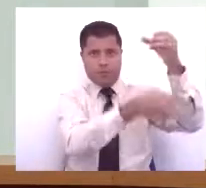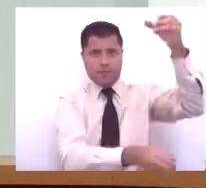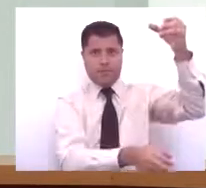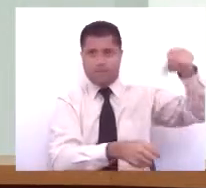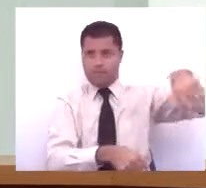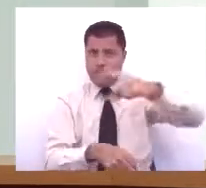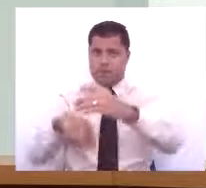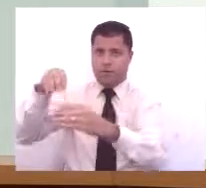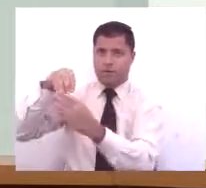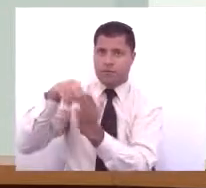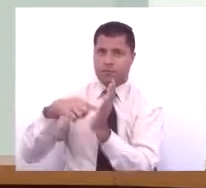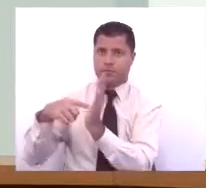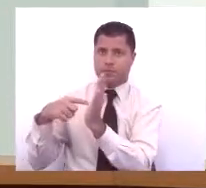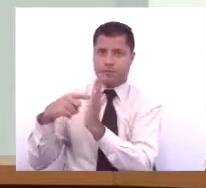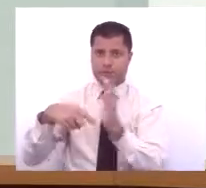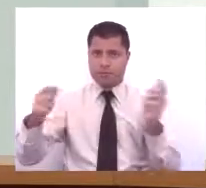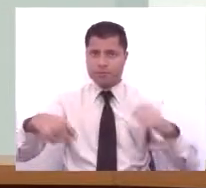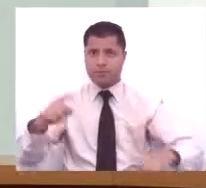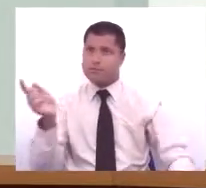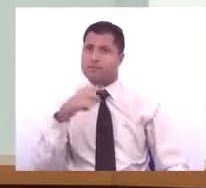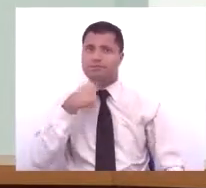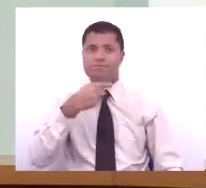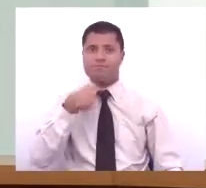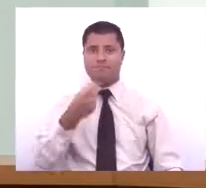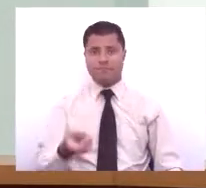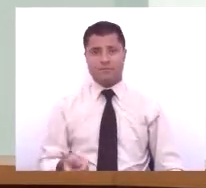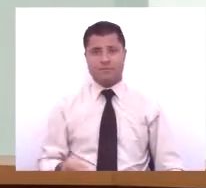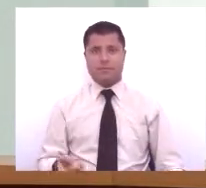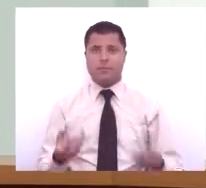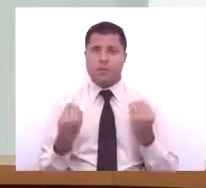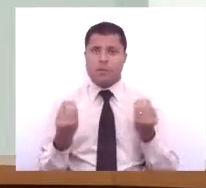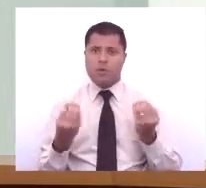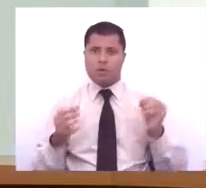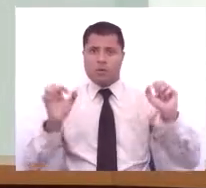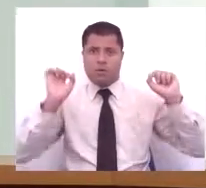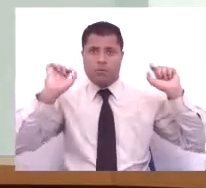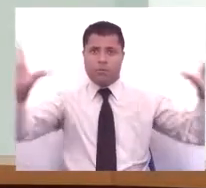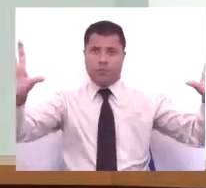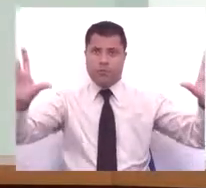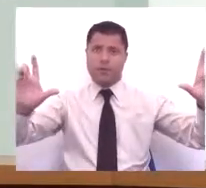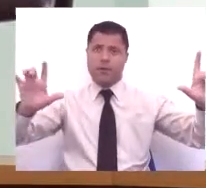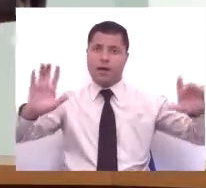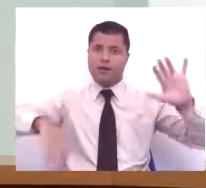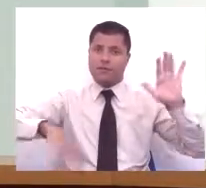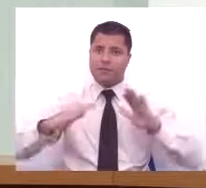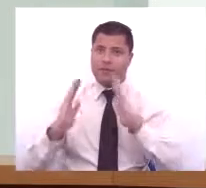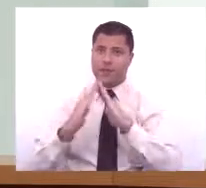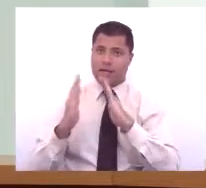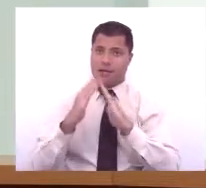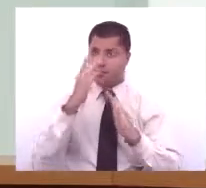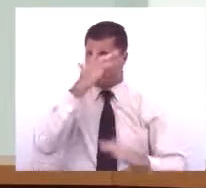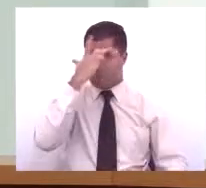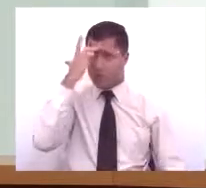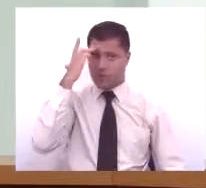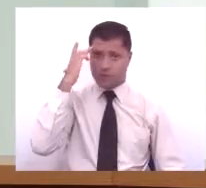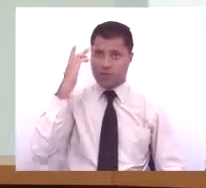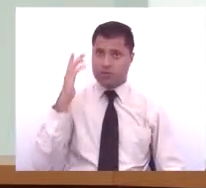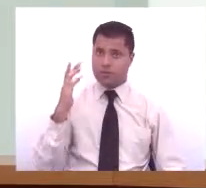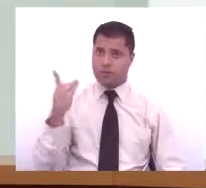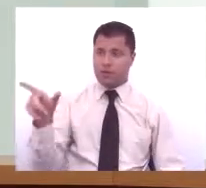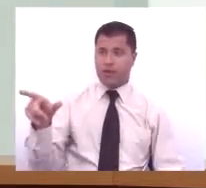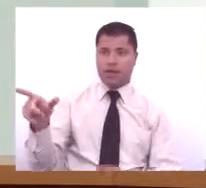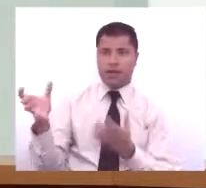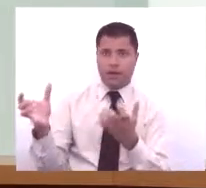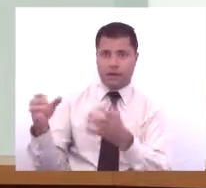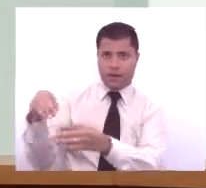Diferentemente de você pegar uma faixa, um banner, e colocar numa casa de um morador que ali representa,